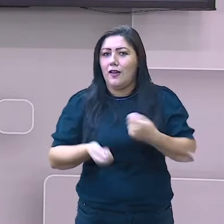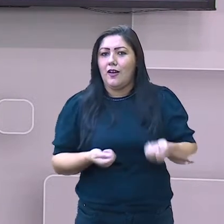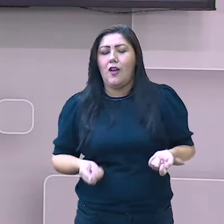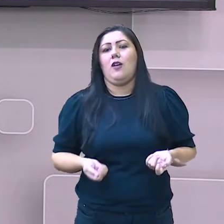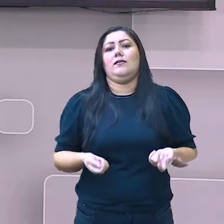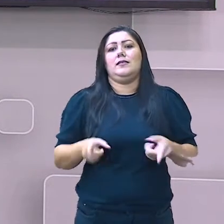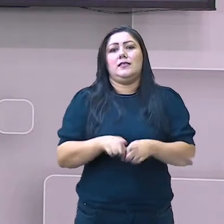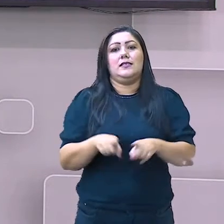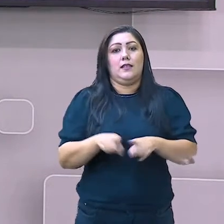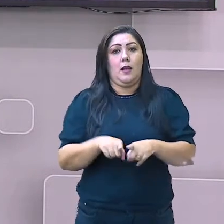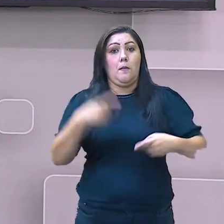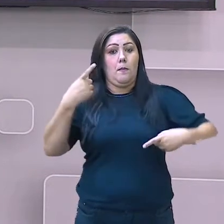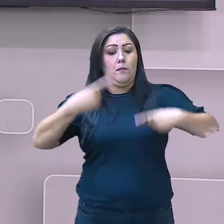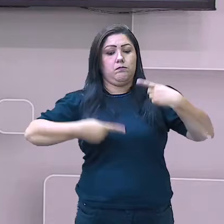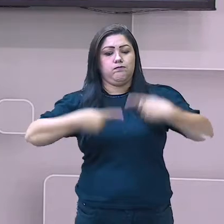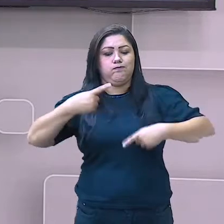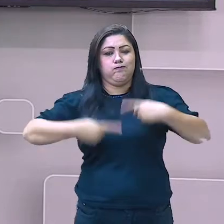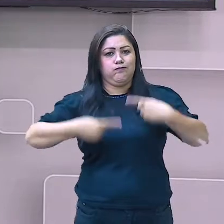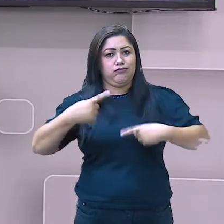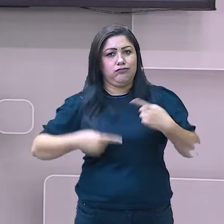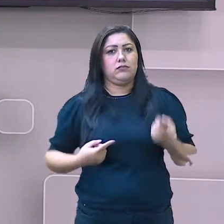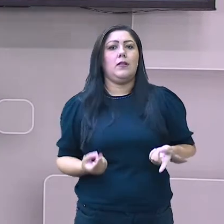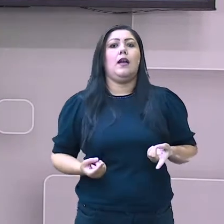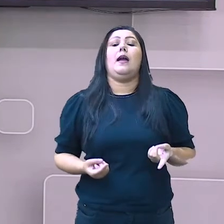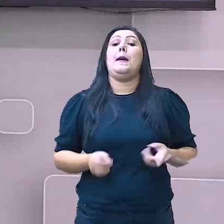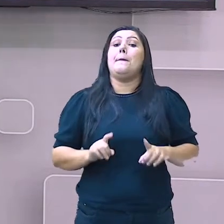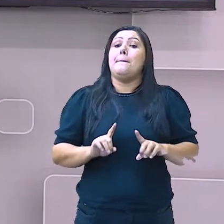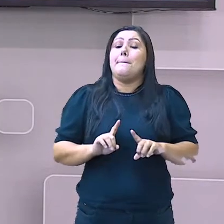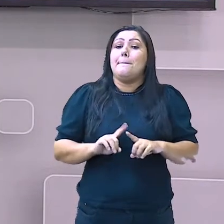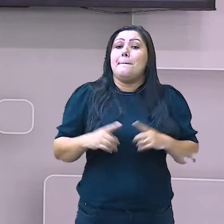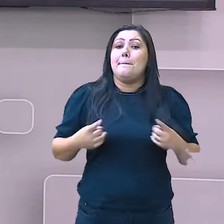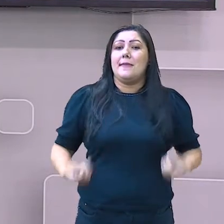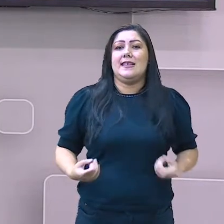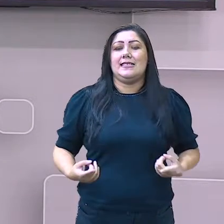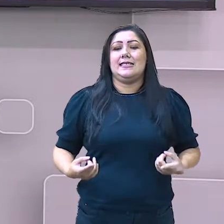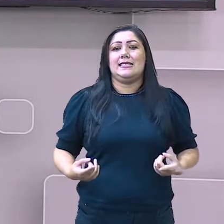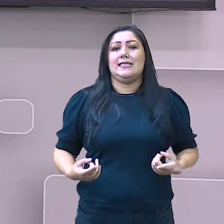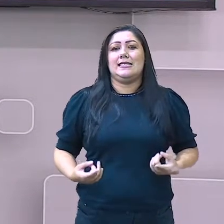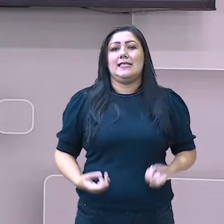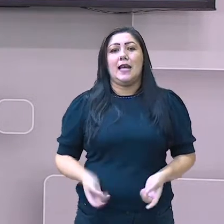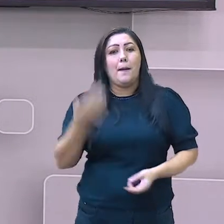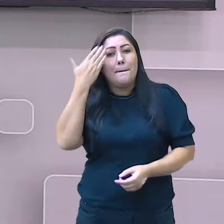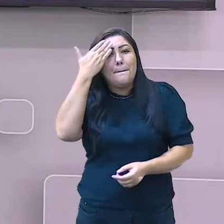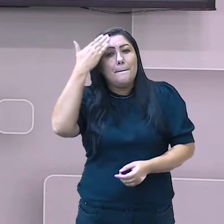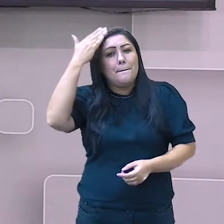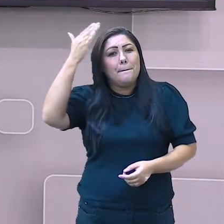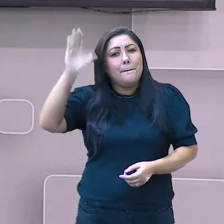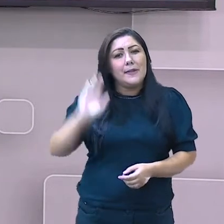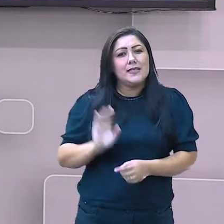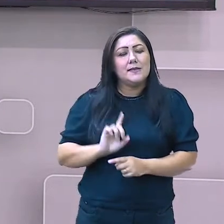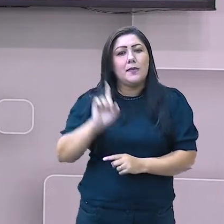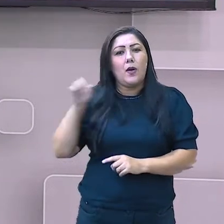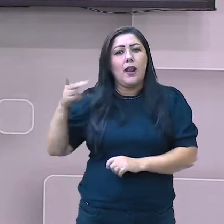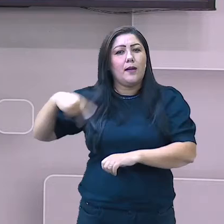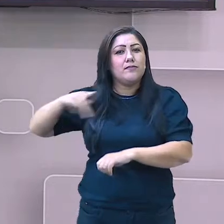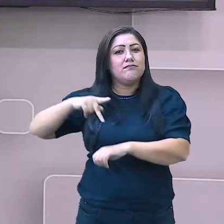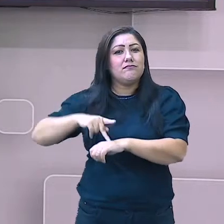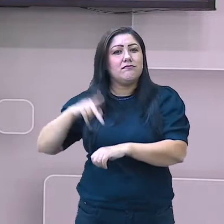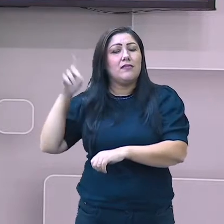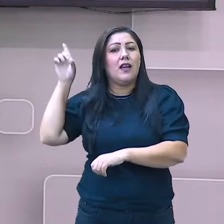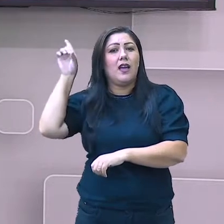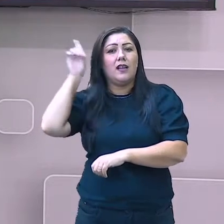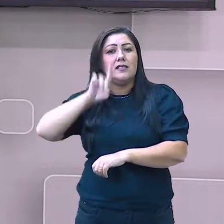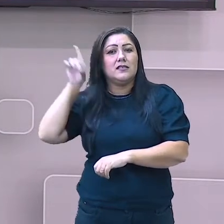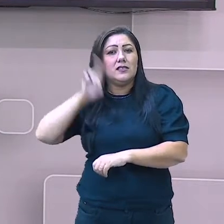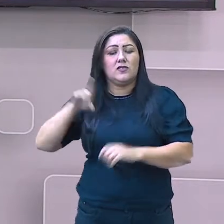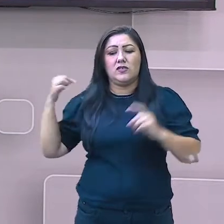é a principal opositora dos Estados Unidos e a principal opositora